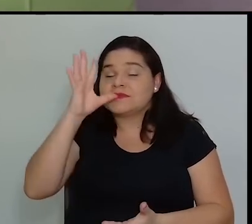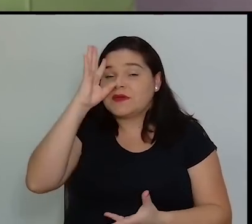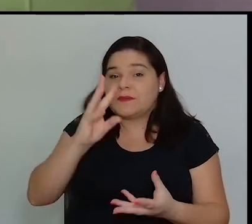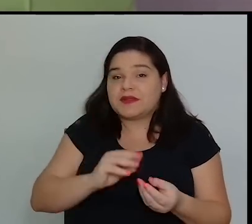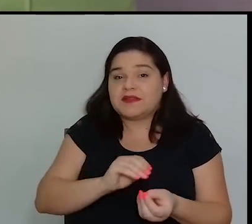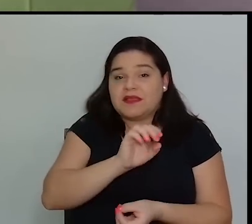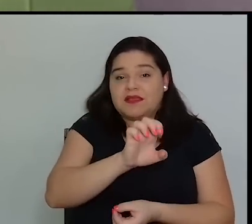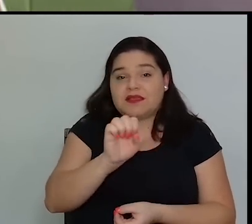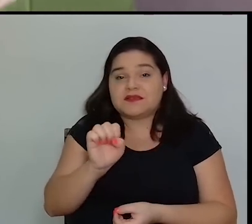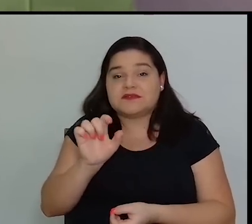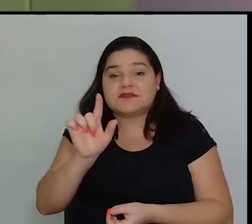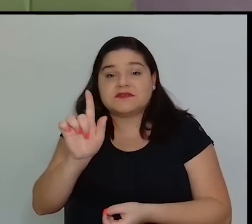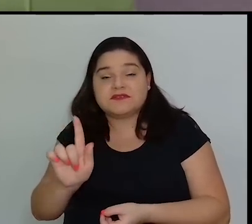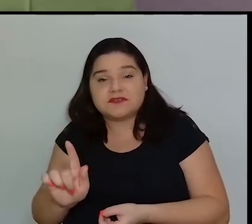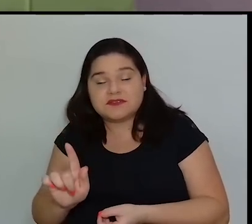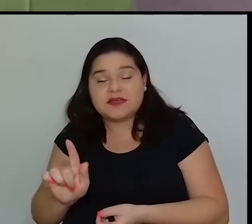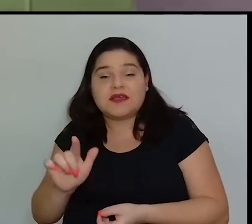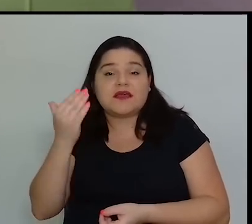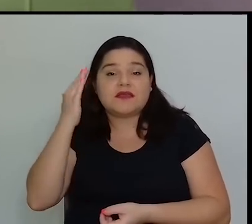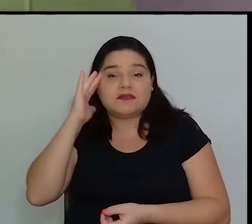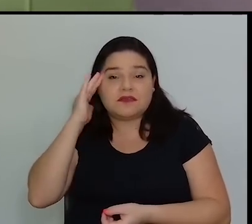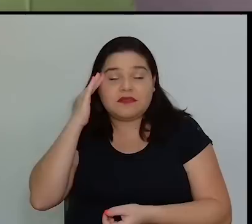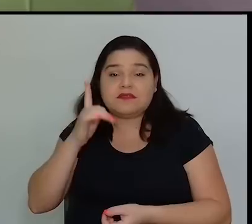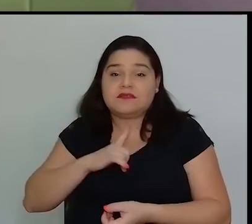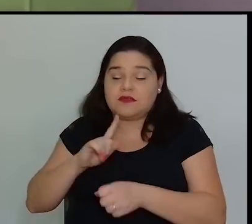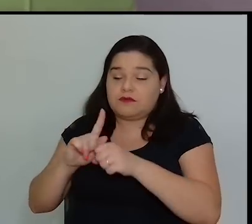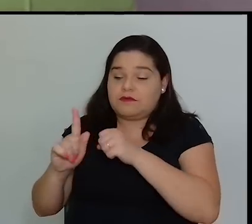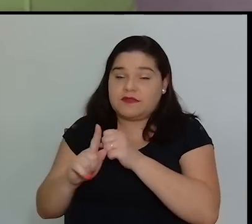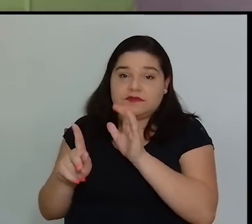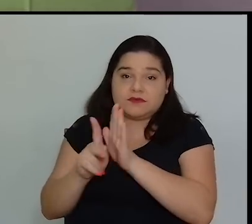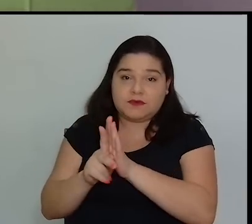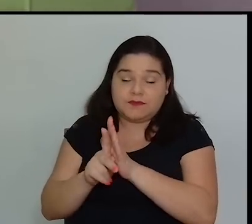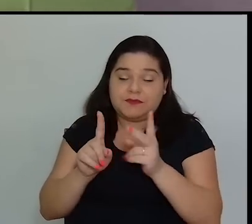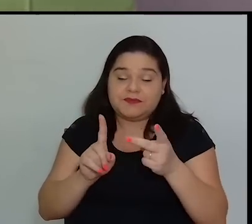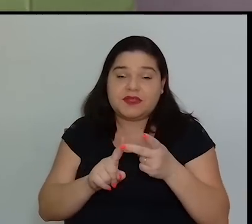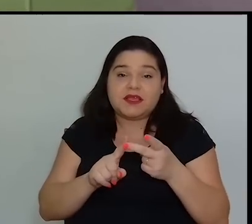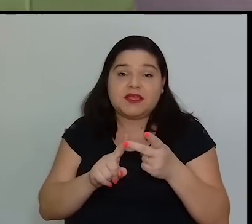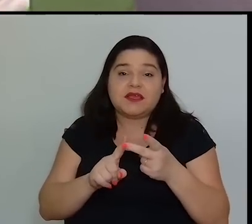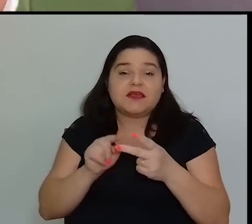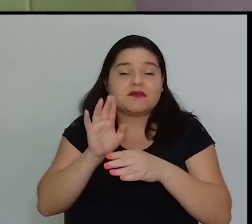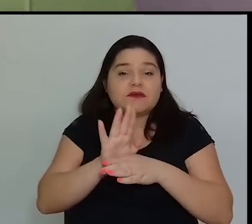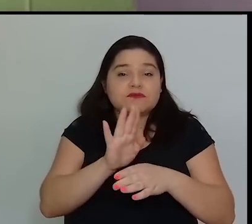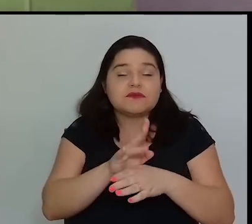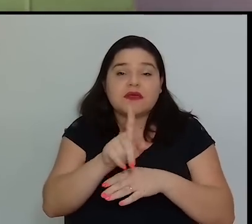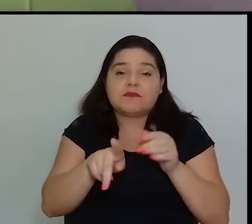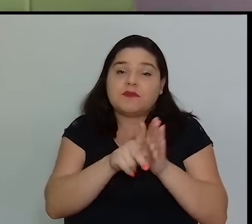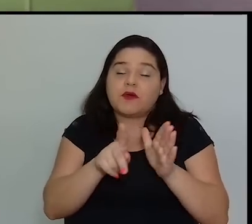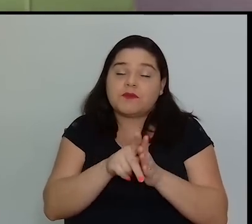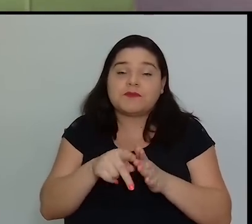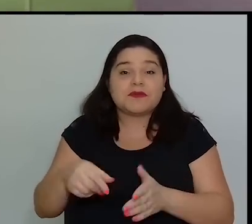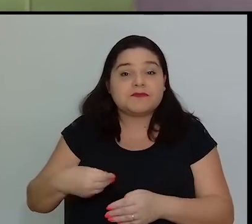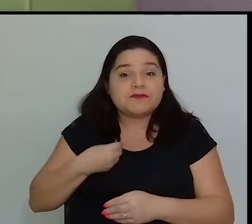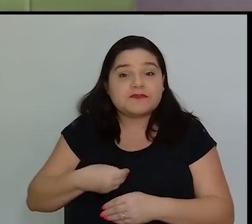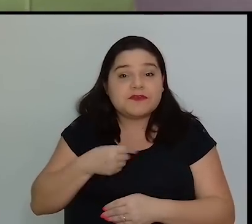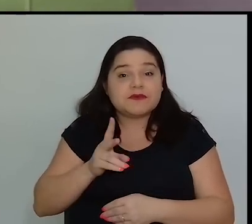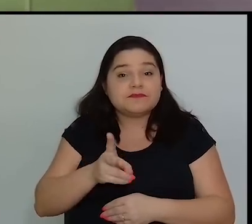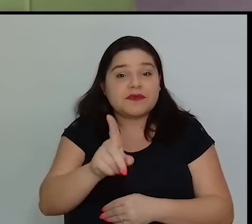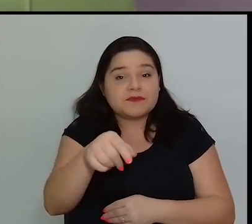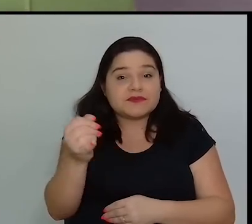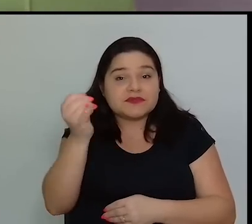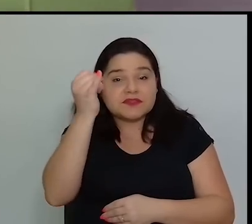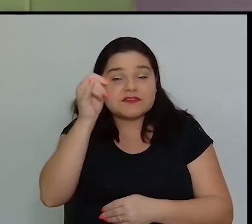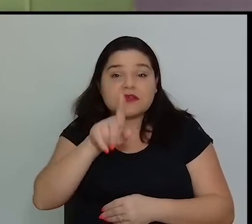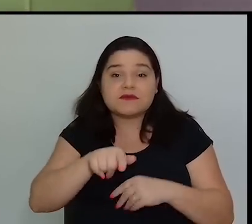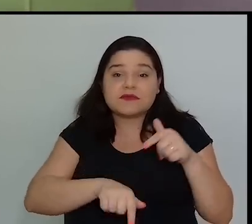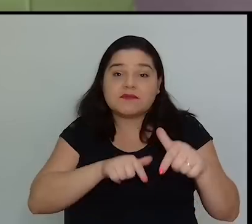lógica da favela entender que tem uma governança própria que a solidariedade faz parte da estratégia de sobrevivência Então esse